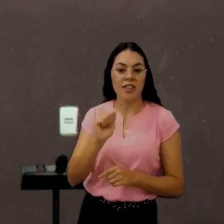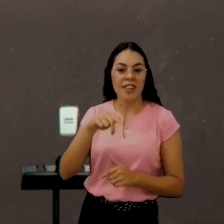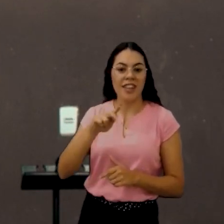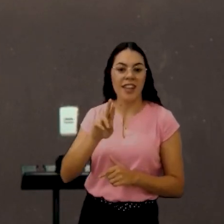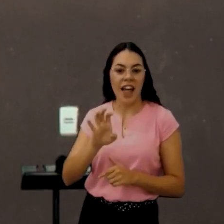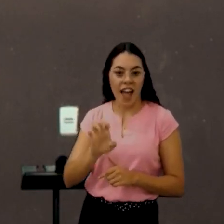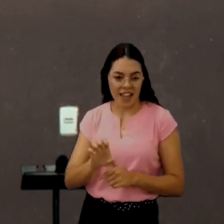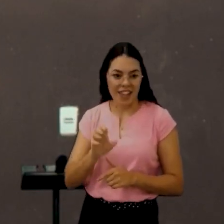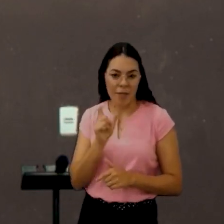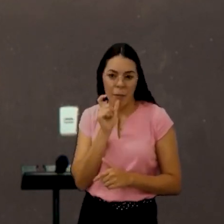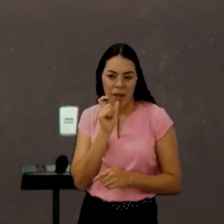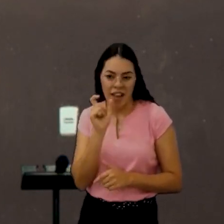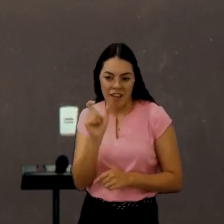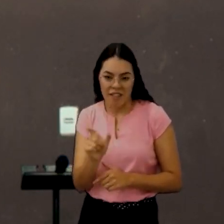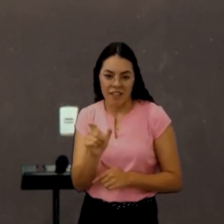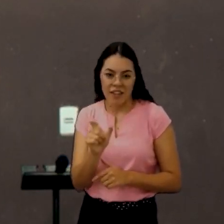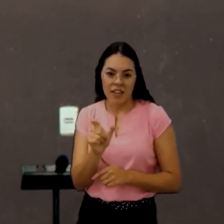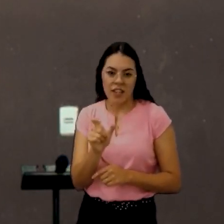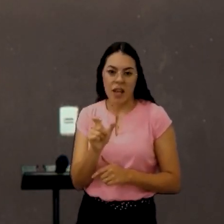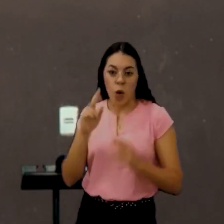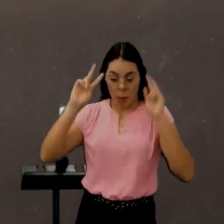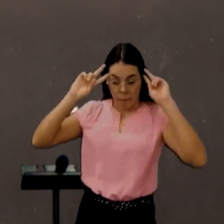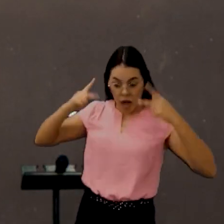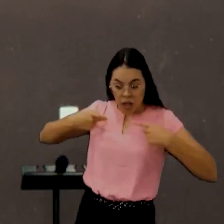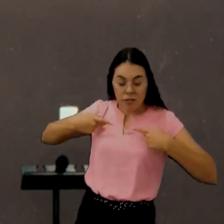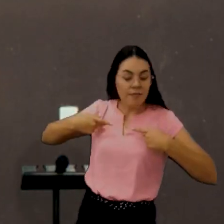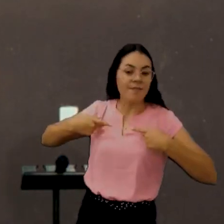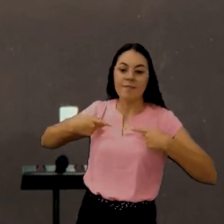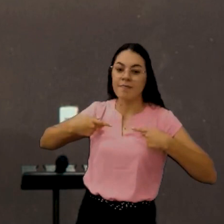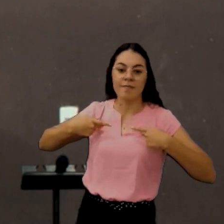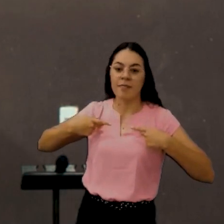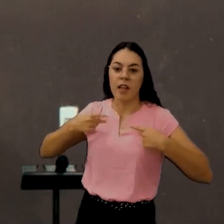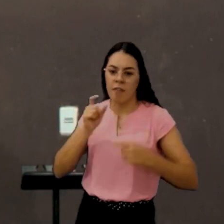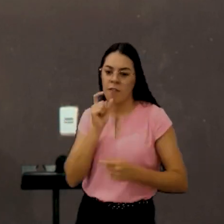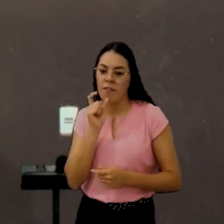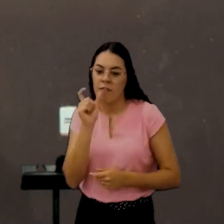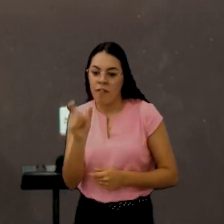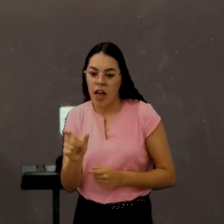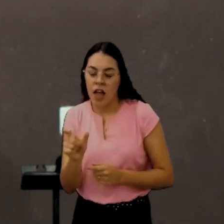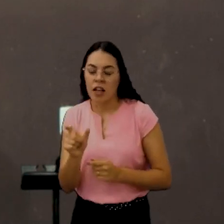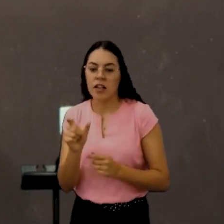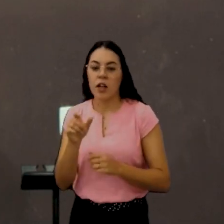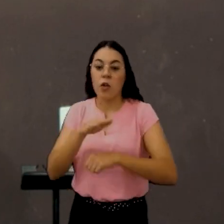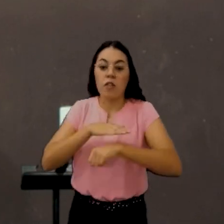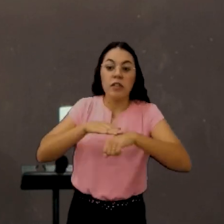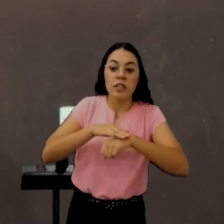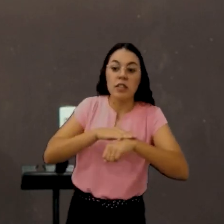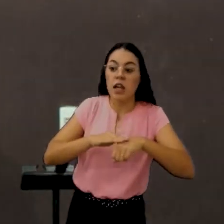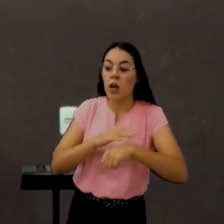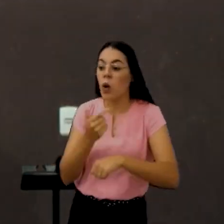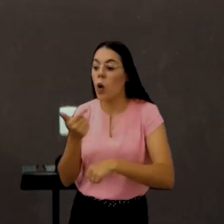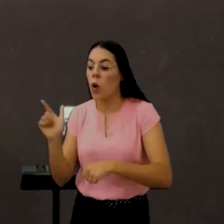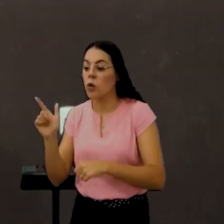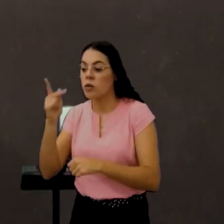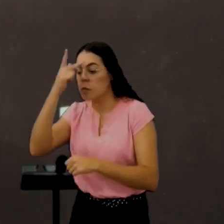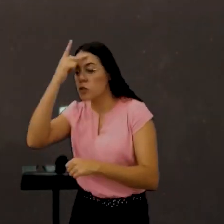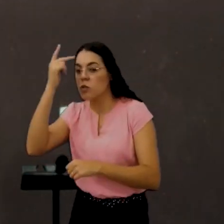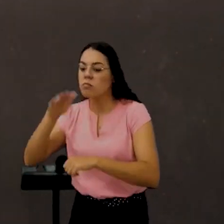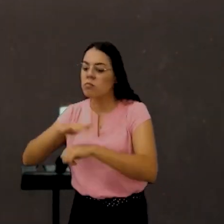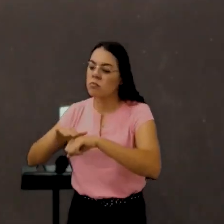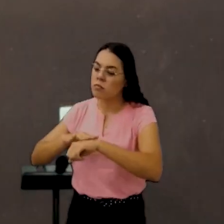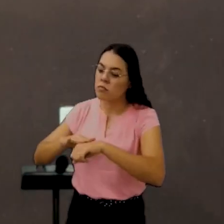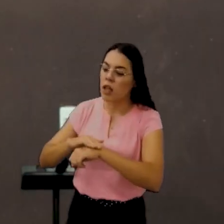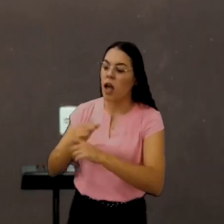de sotaque humano, estou falando da nossa fala, do que nós conversamos com outras pessoas, dos